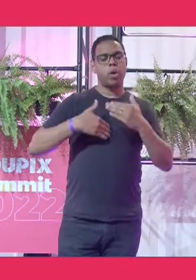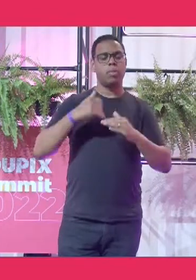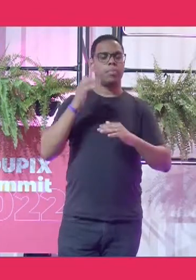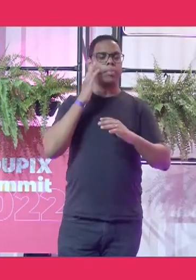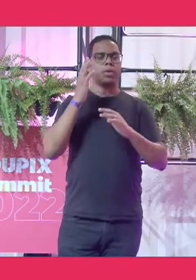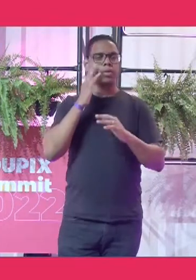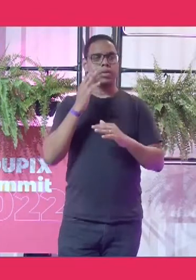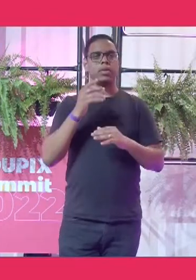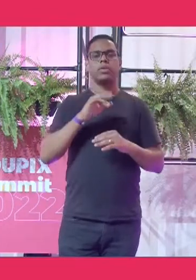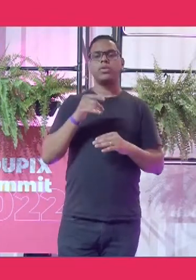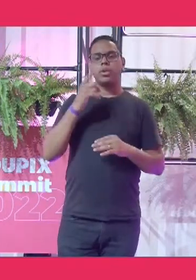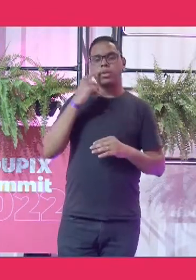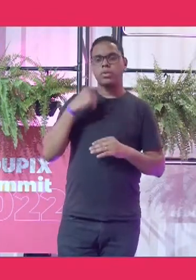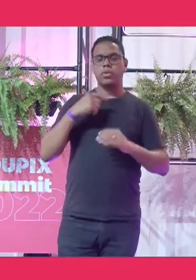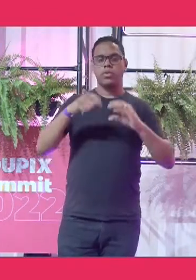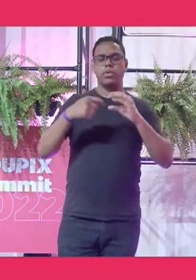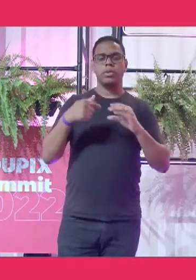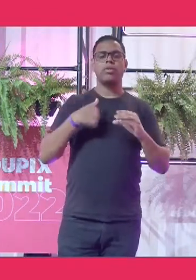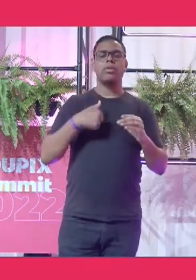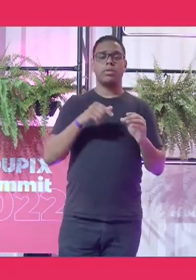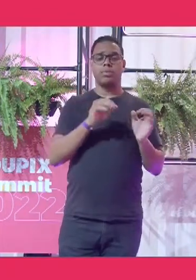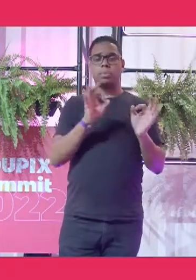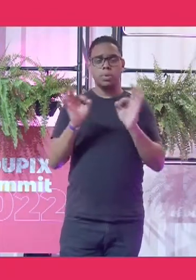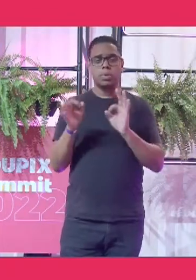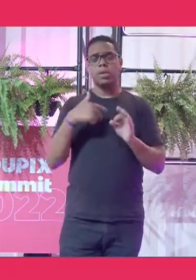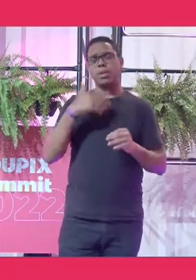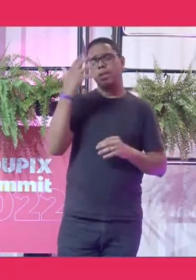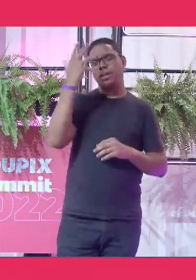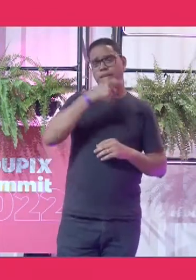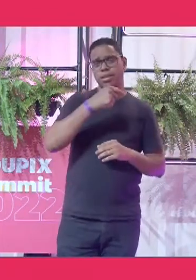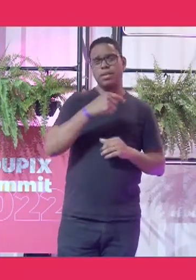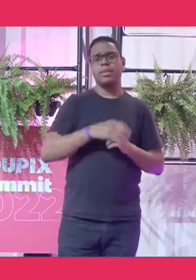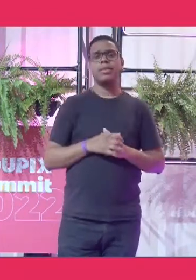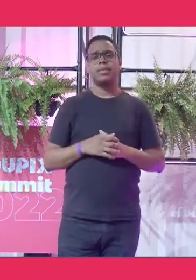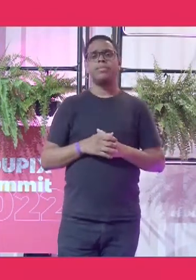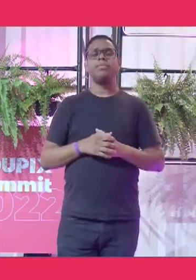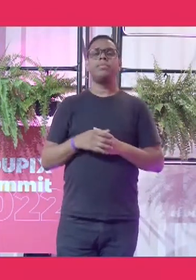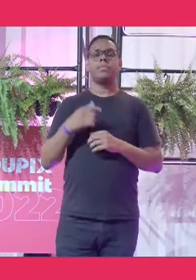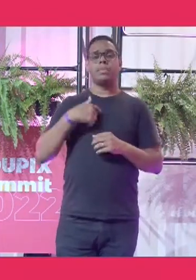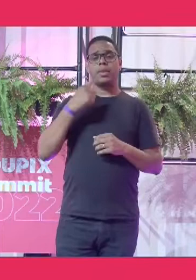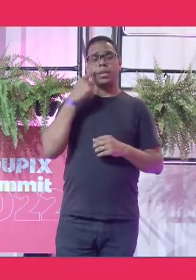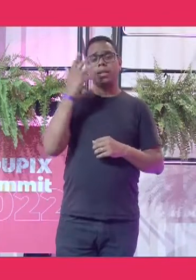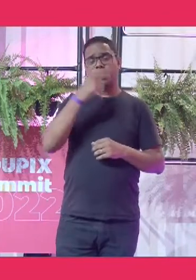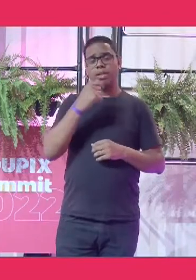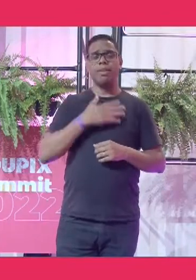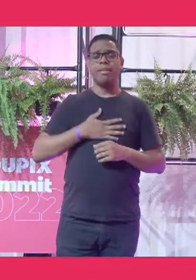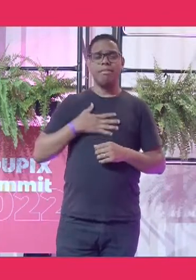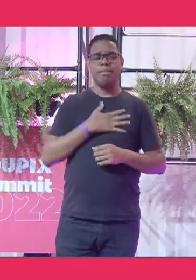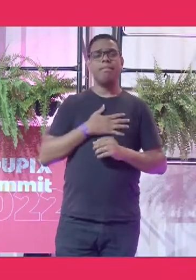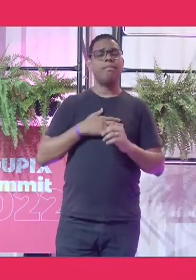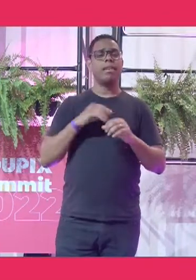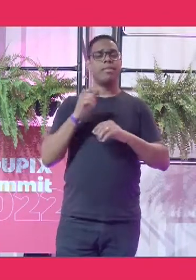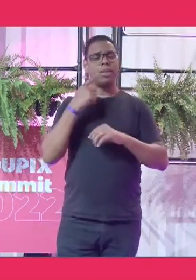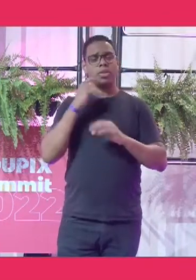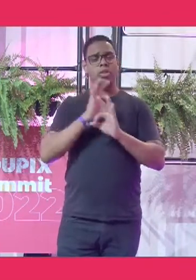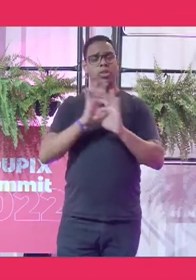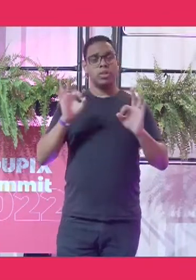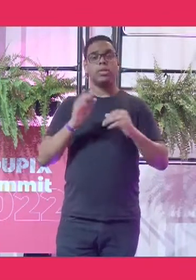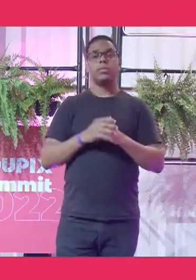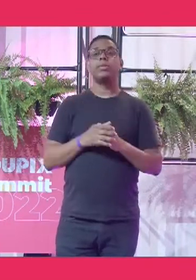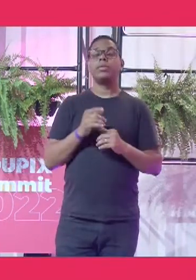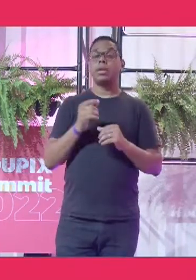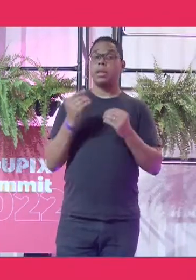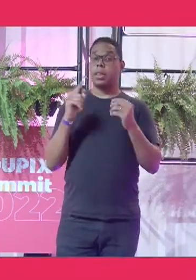pensar, você vai olhar teu vídeo no final e falar, que lindo, cara! Que nossa, minha mente! Eu arrasei! E aí você